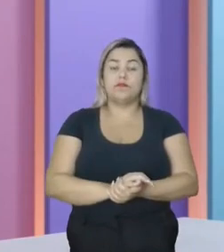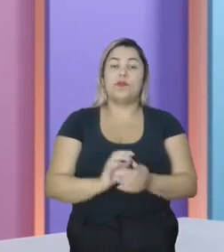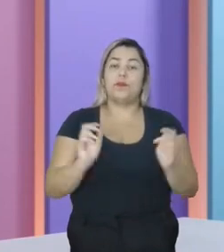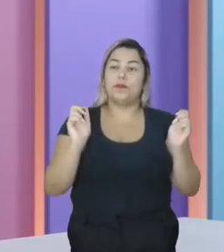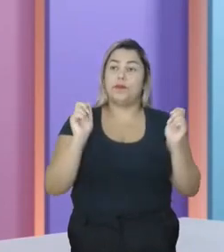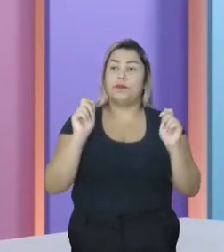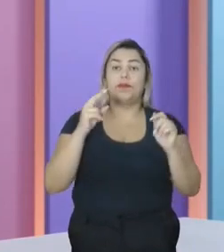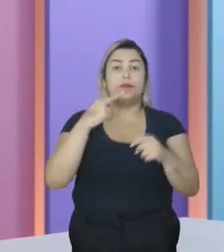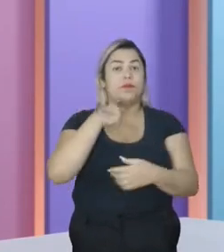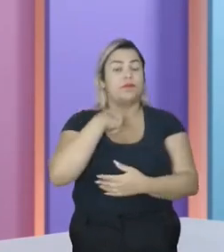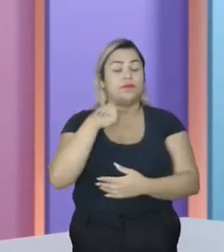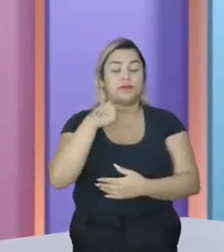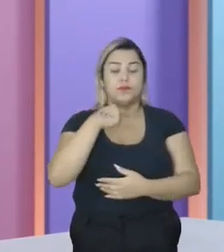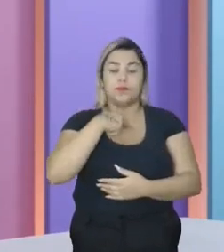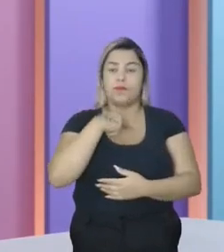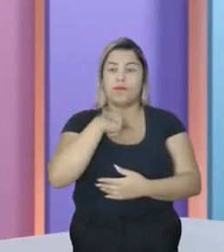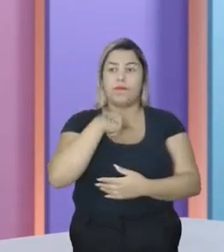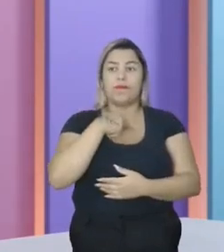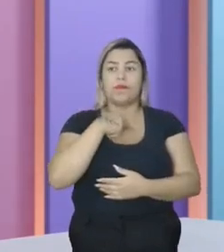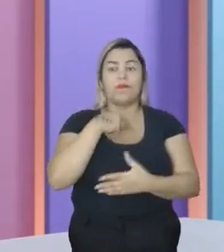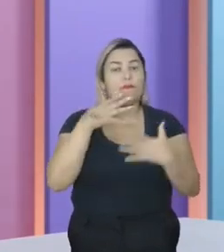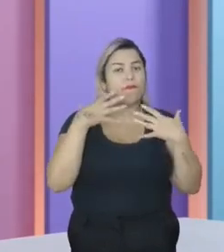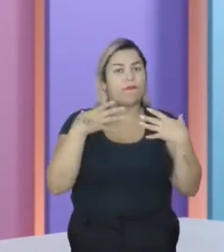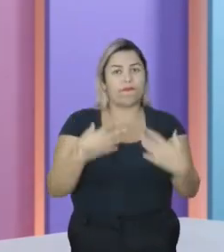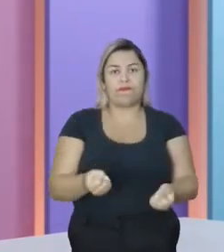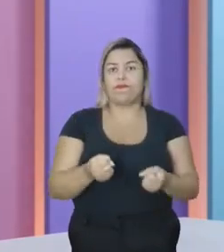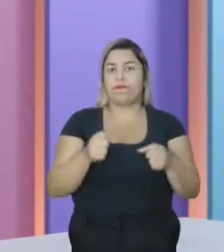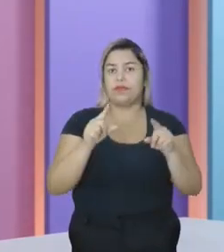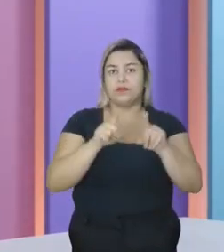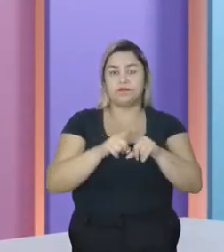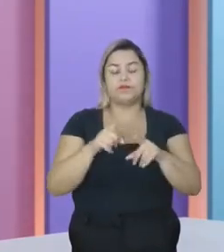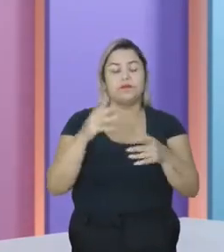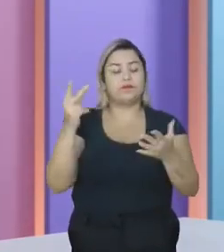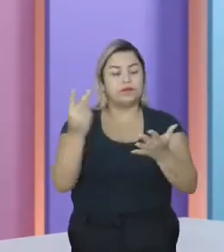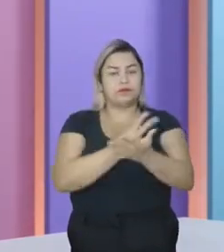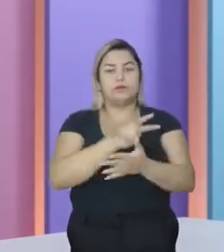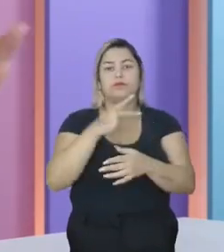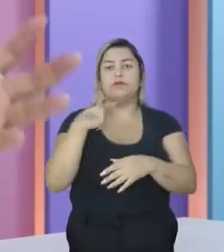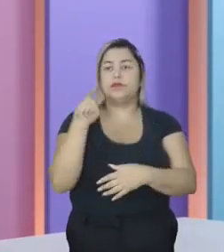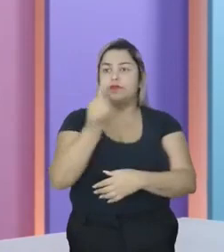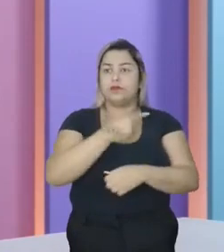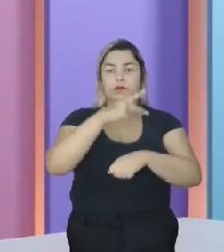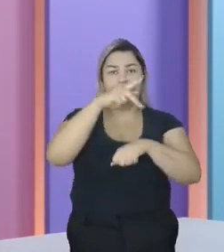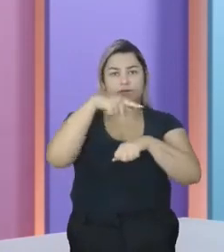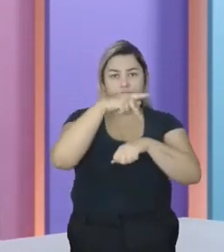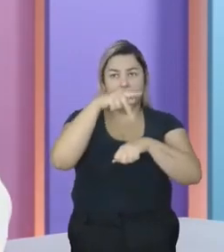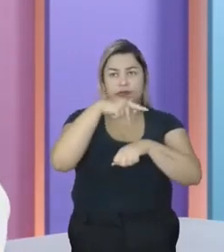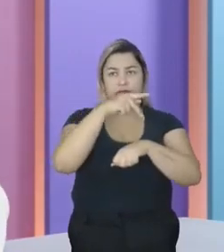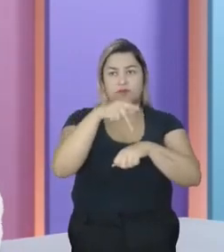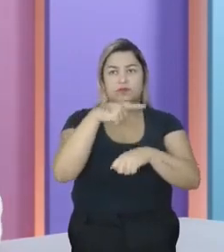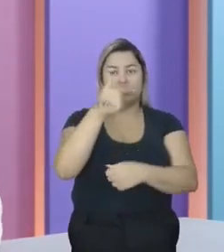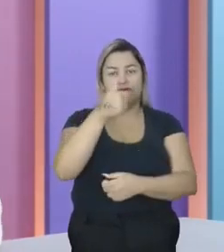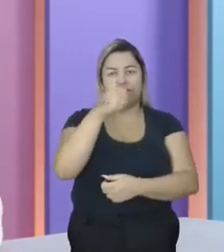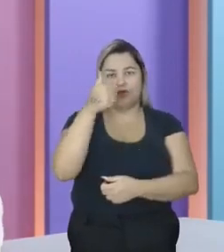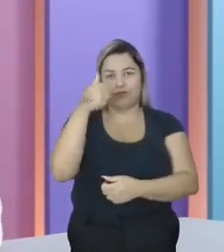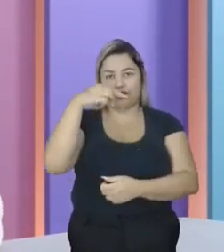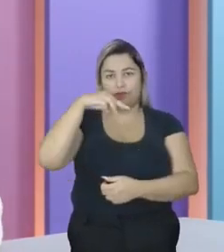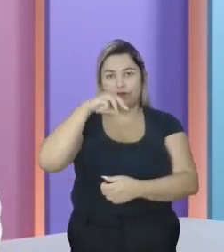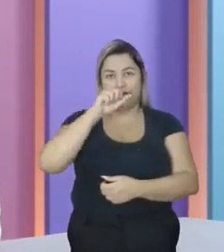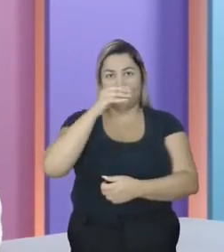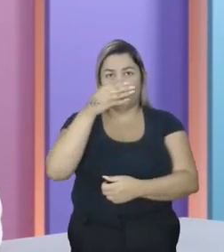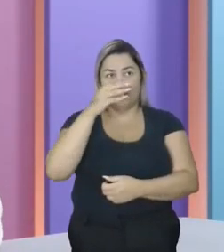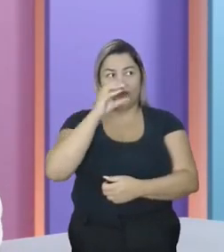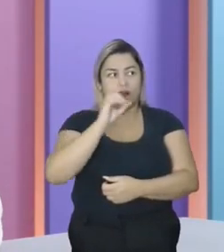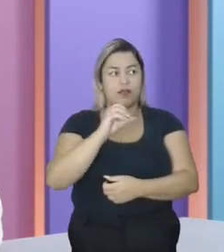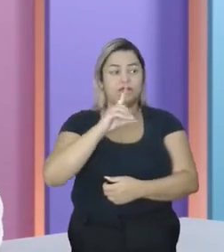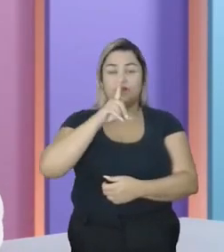não podemos mais tolerar que isso aconteça no nosso país. Então, 21 de março é